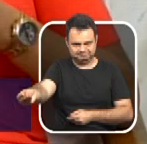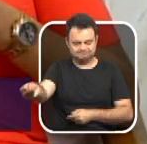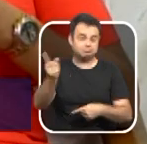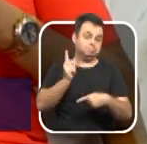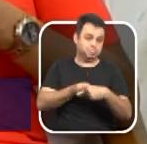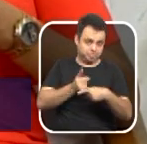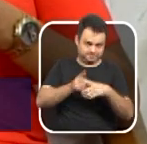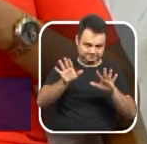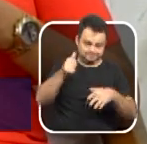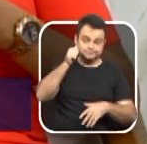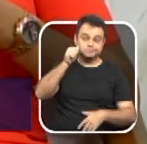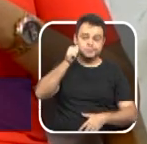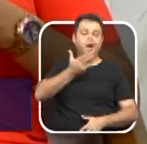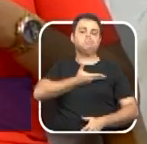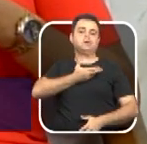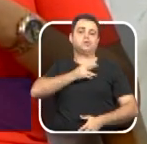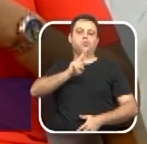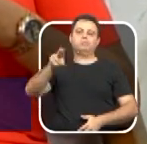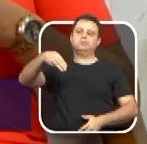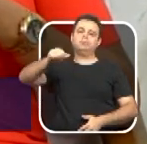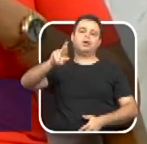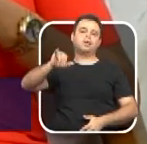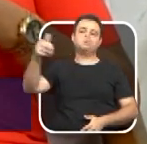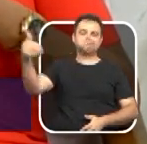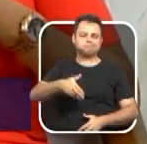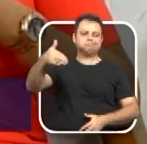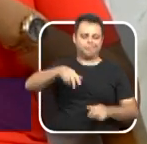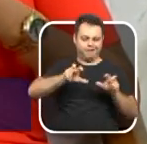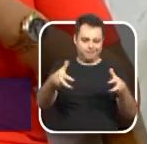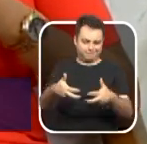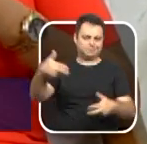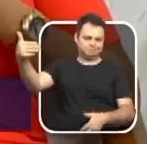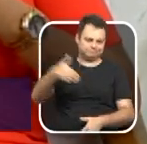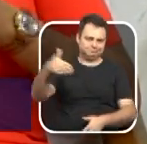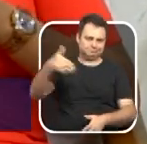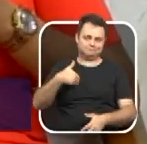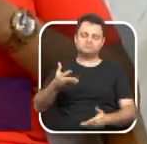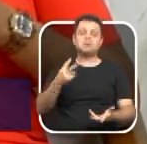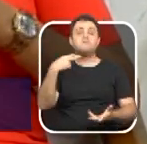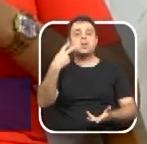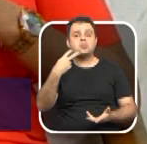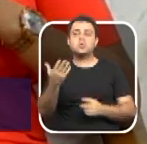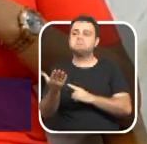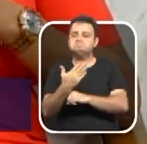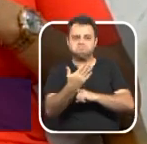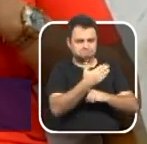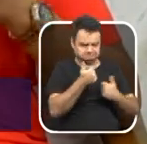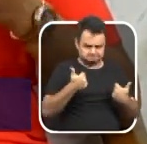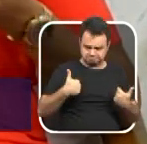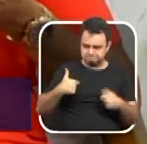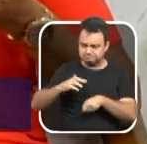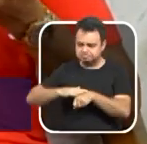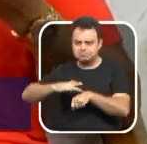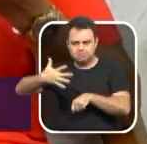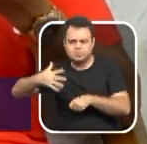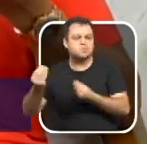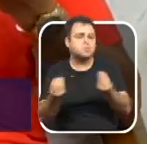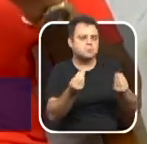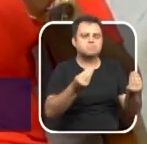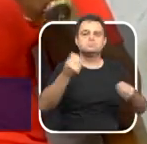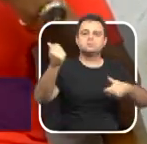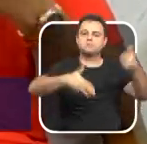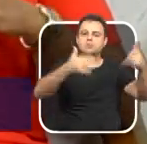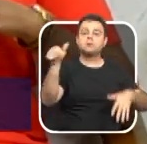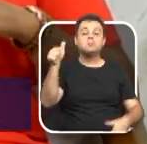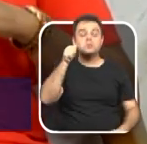para essa causa, ela teve um constrangimento numa rede de supermercado. Porque essas pessoas, ela